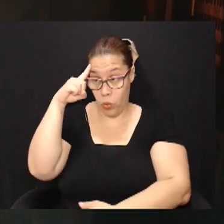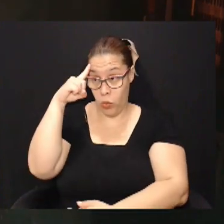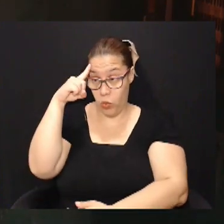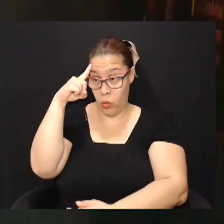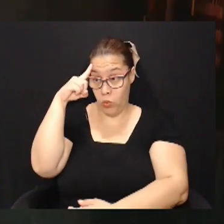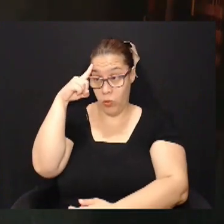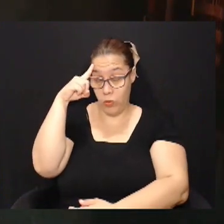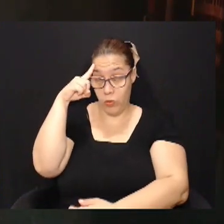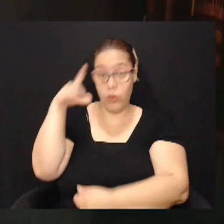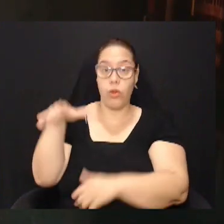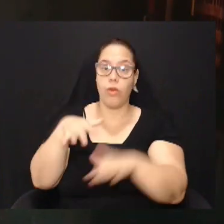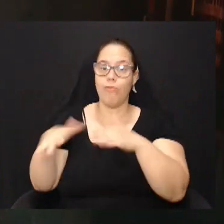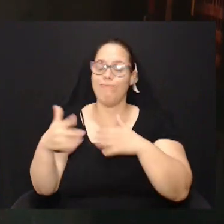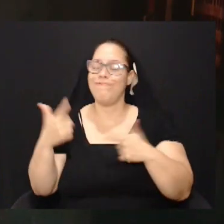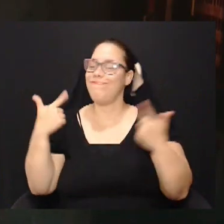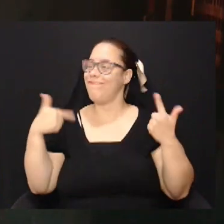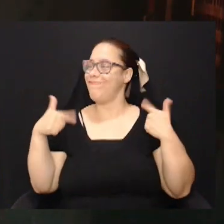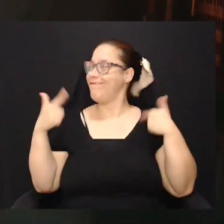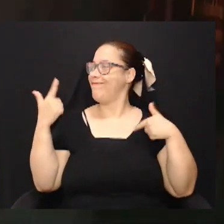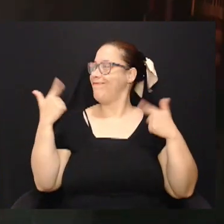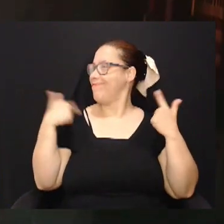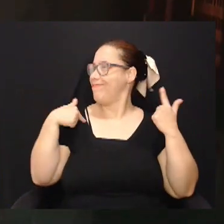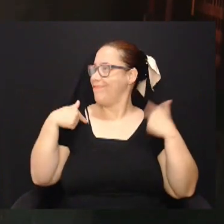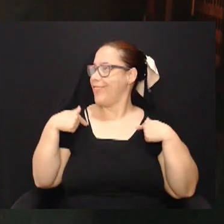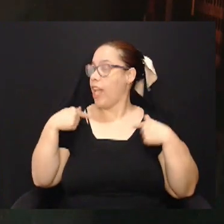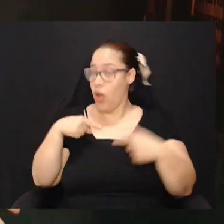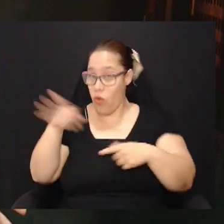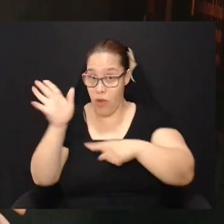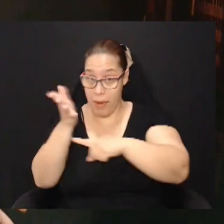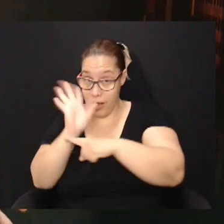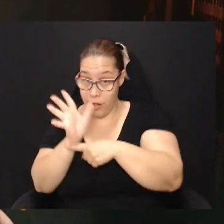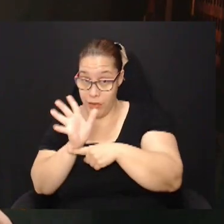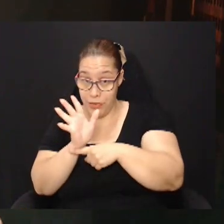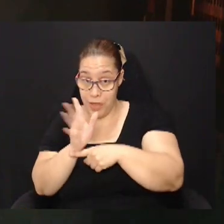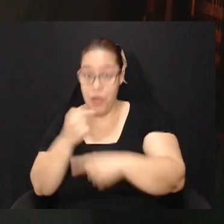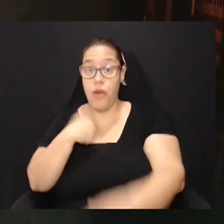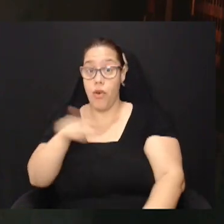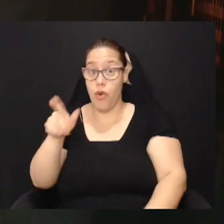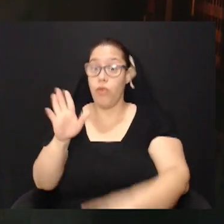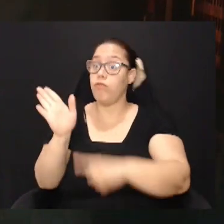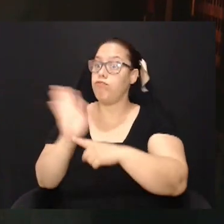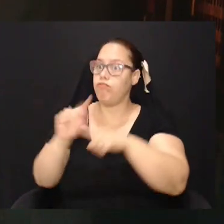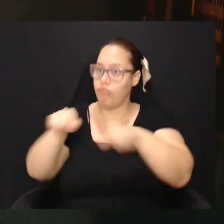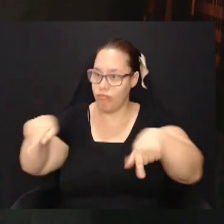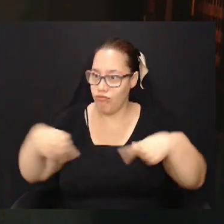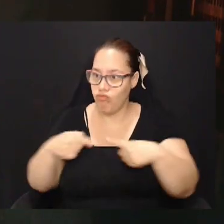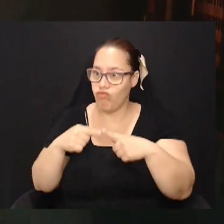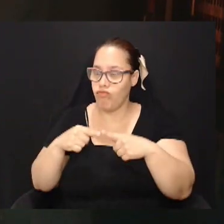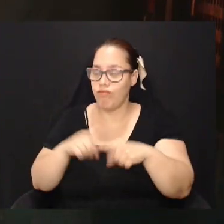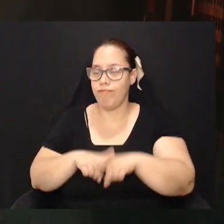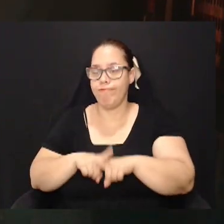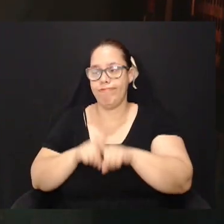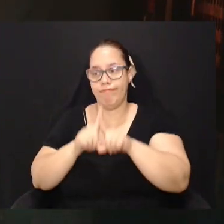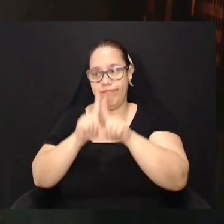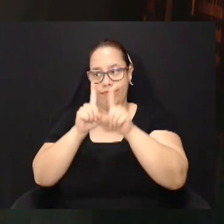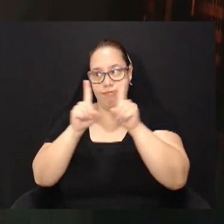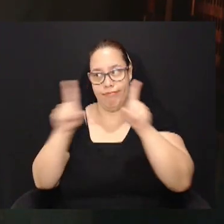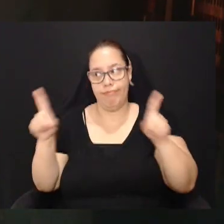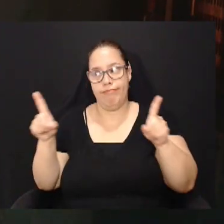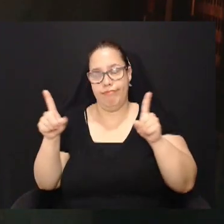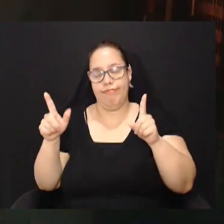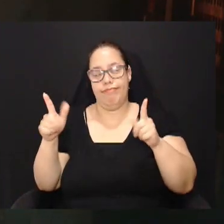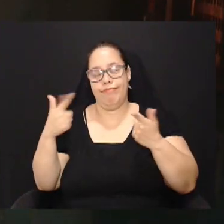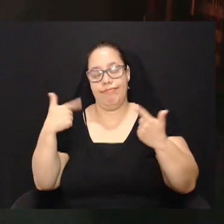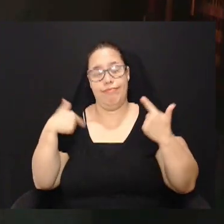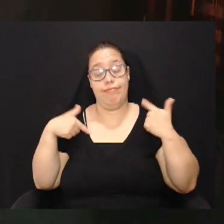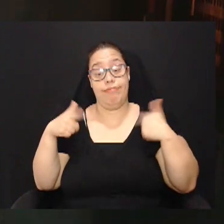de lazer, né, que a gente Sim. para: "Ah, vamos assistir um filme? Vamos no cinema?". É um momento de lazer, Nossa. mas é um momento de lazer que às vezes a gente não está